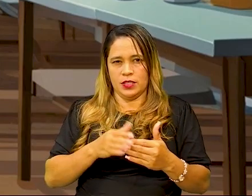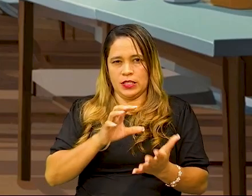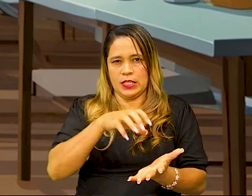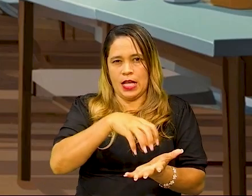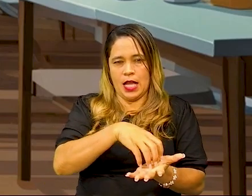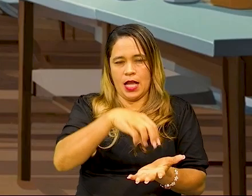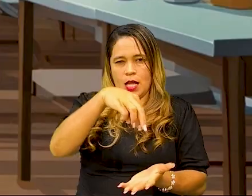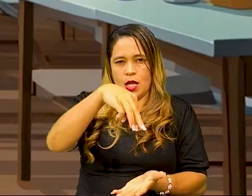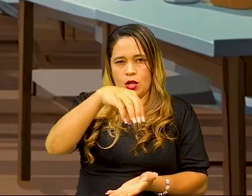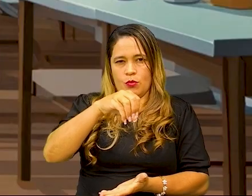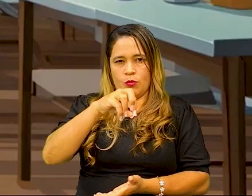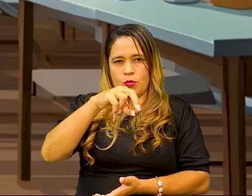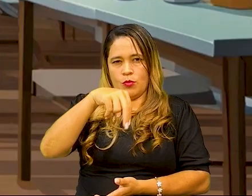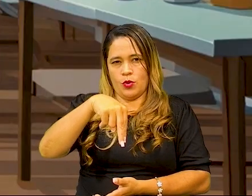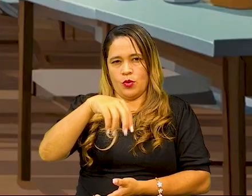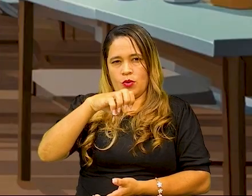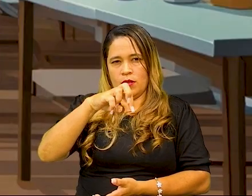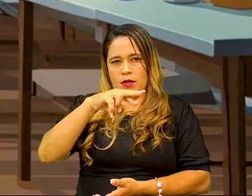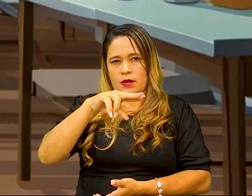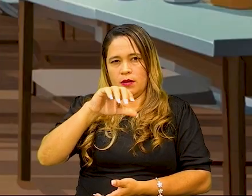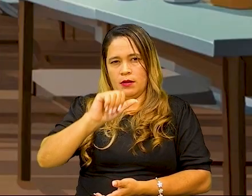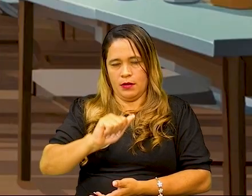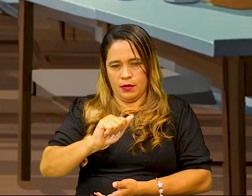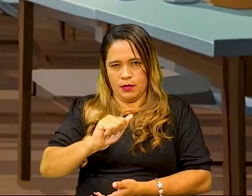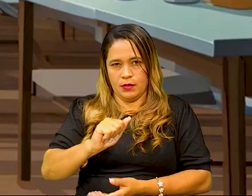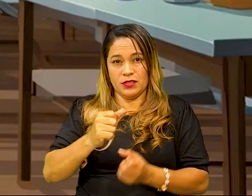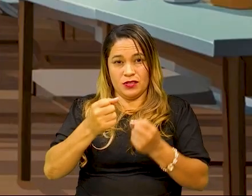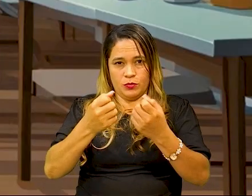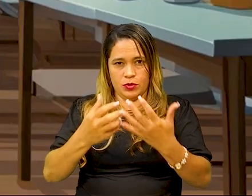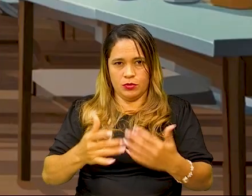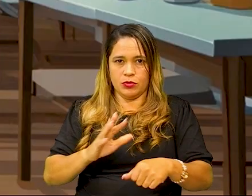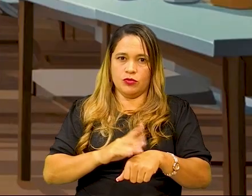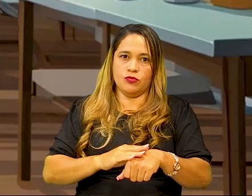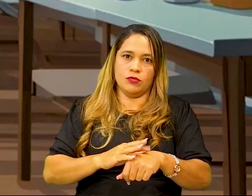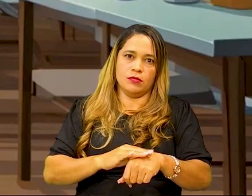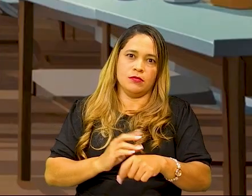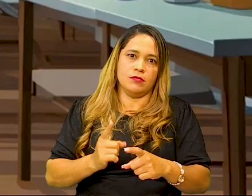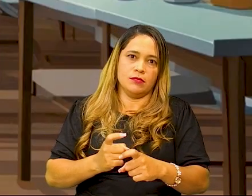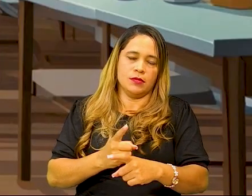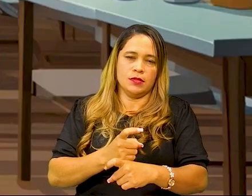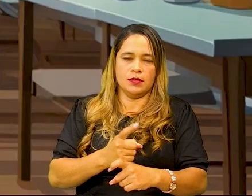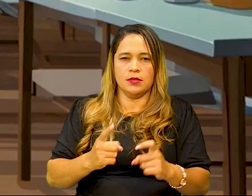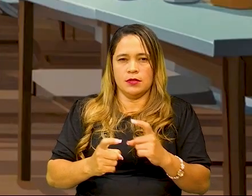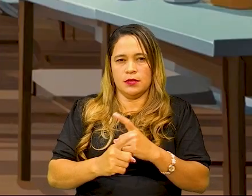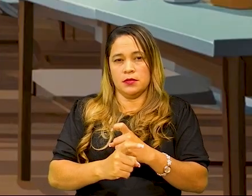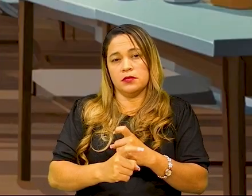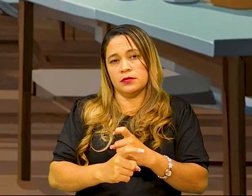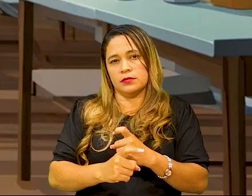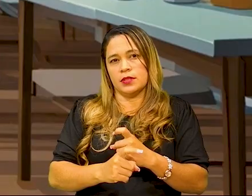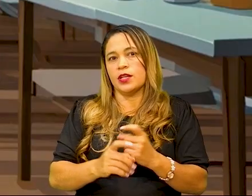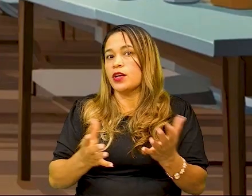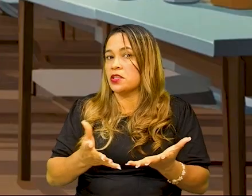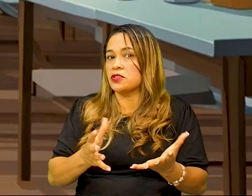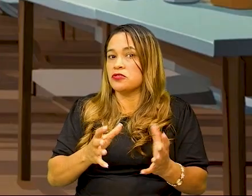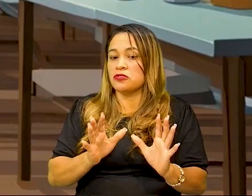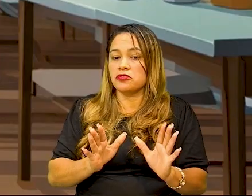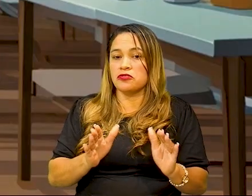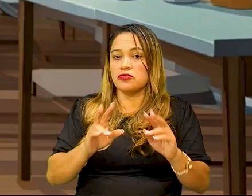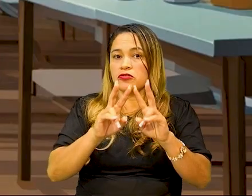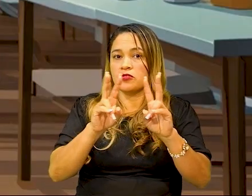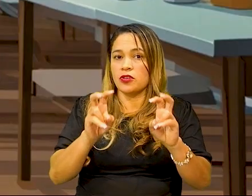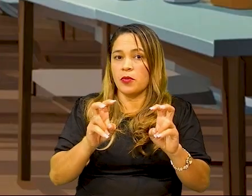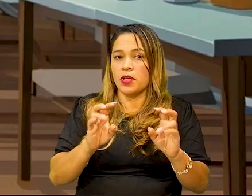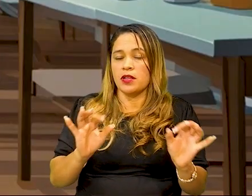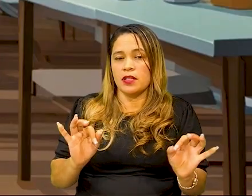gente terminar tudo sobre essas doenças bacterianas. E agora esse módulo chamado Reino Monera está concluído.